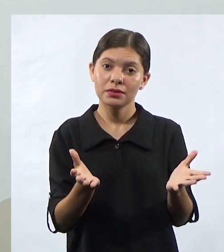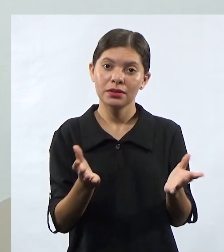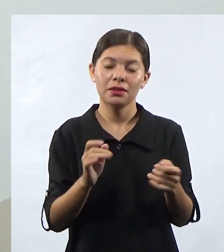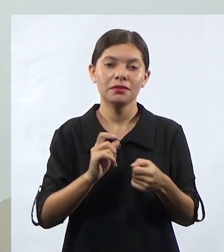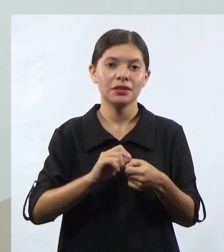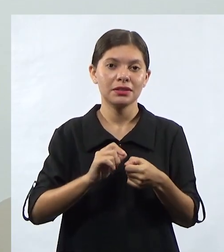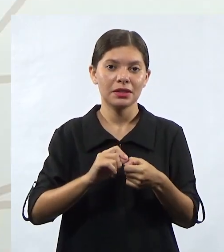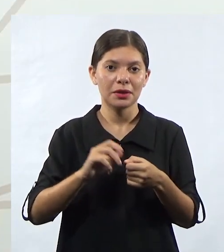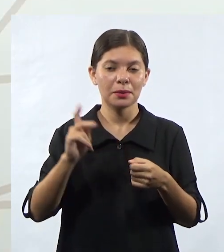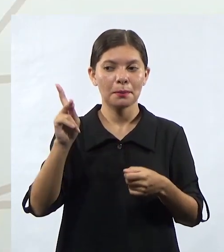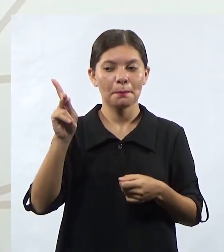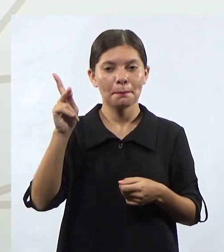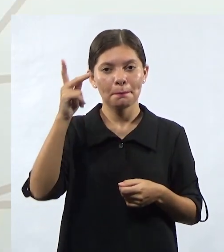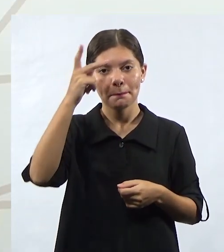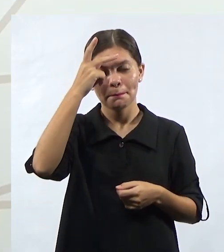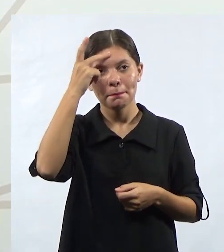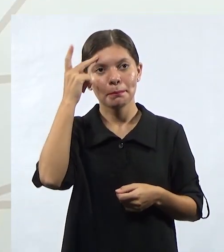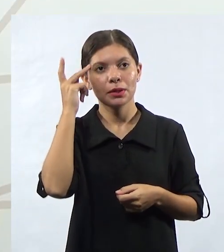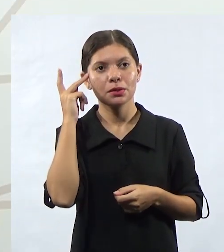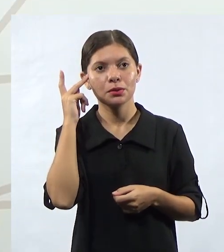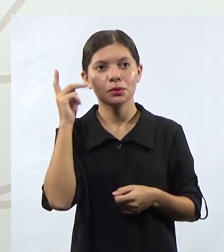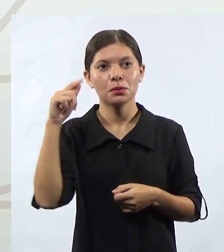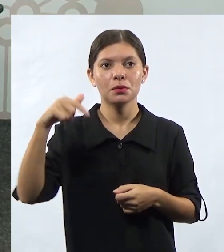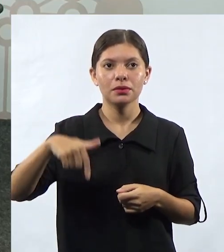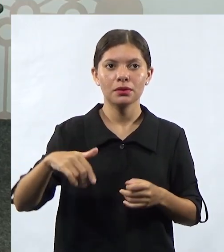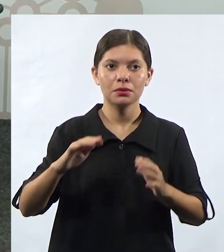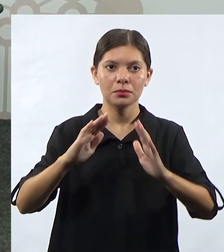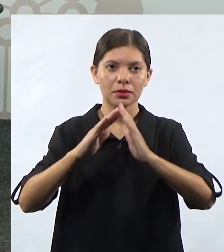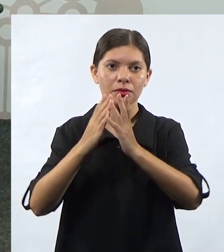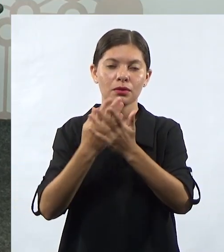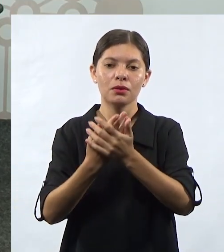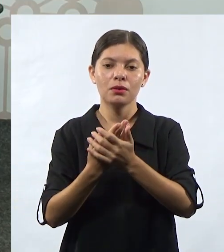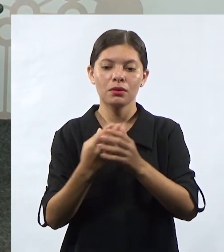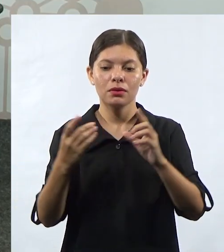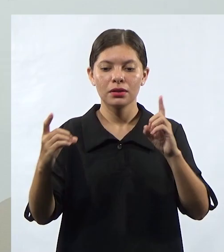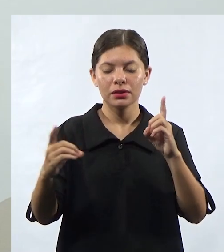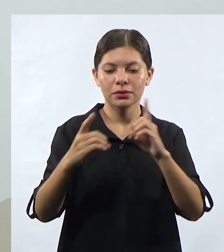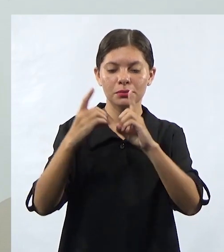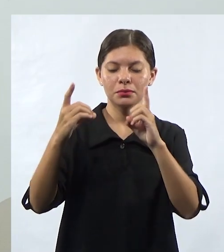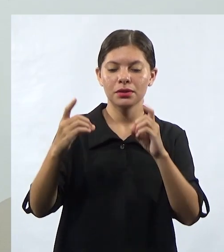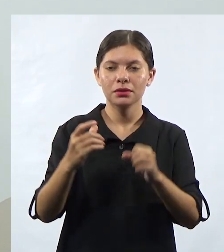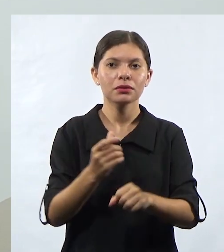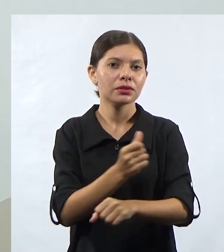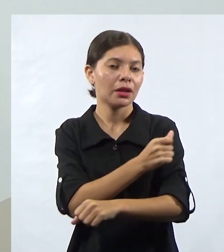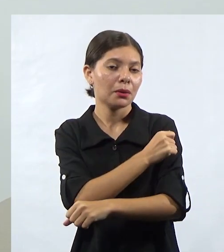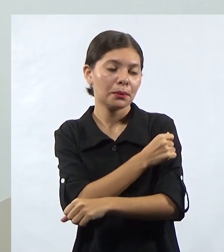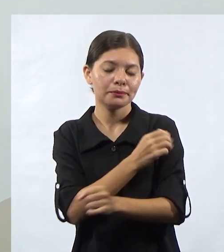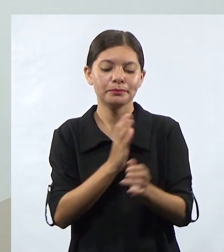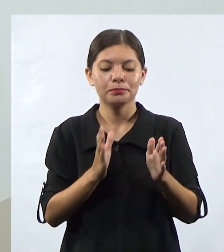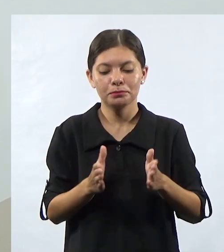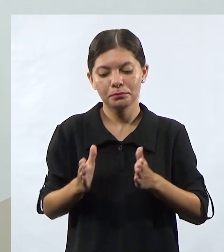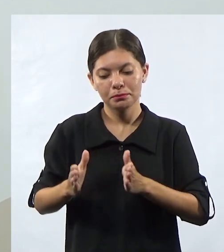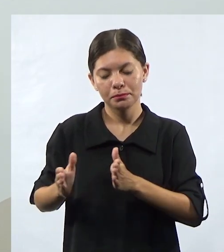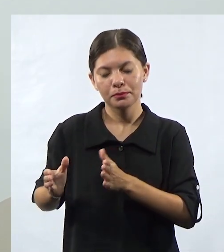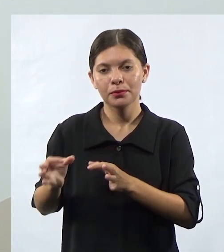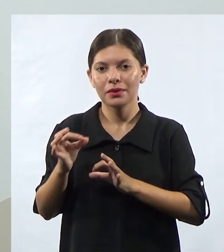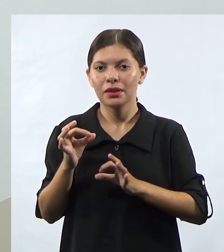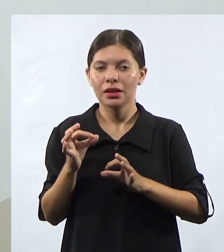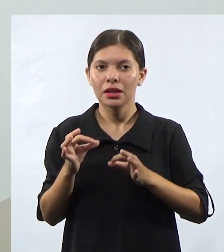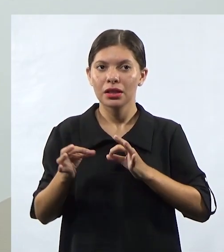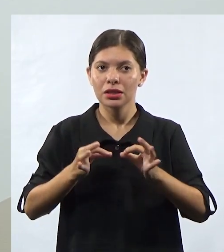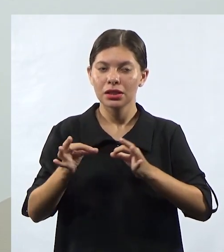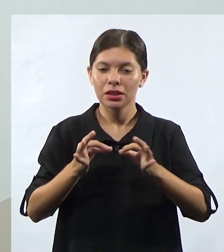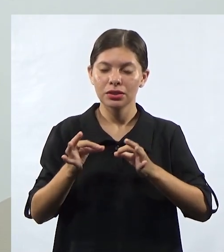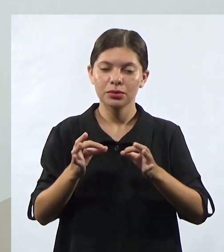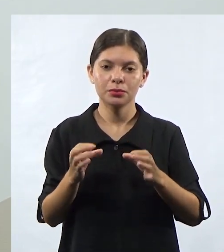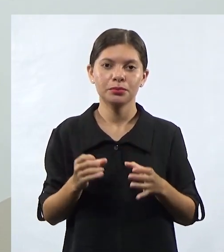numa escola, né, que lecionam, que tem atendimento de aluno, então você vai ter que organizar aí com o grupo.